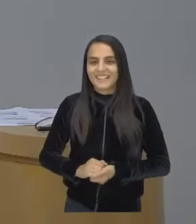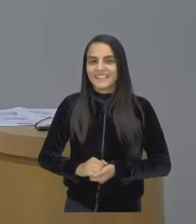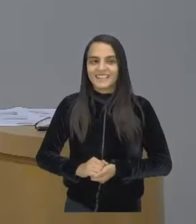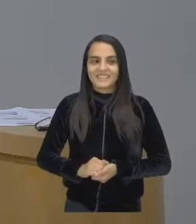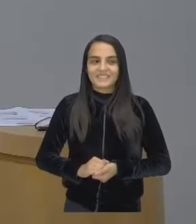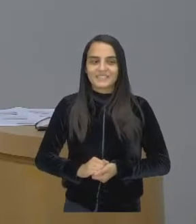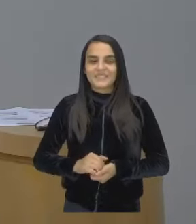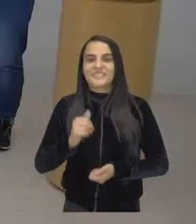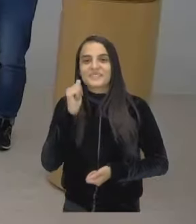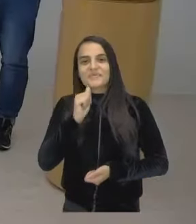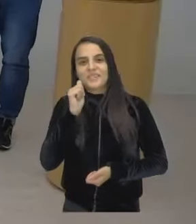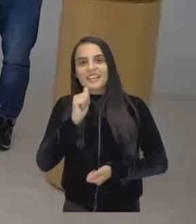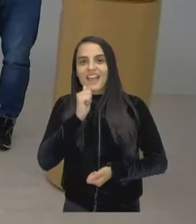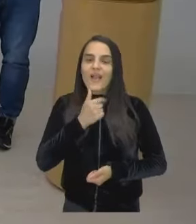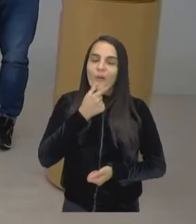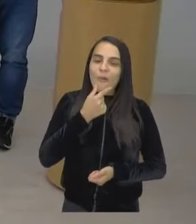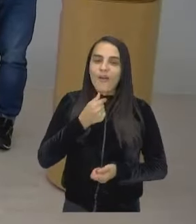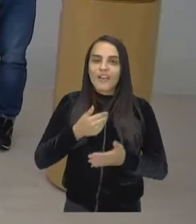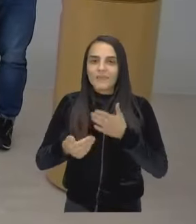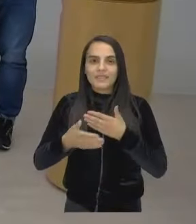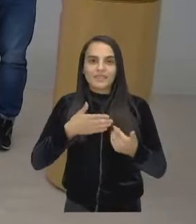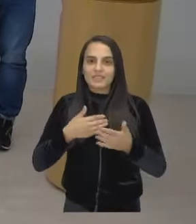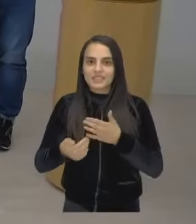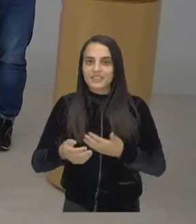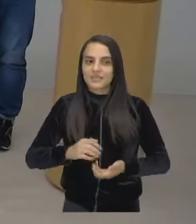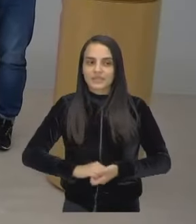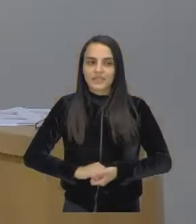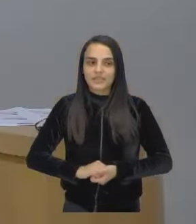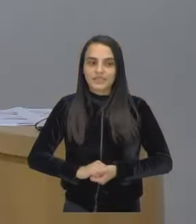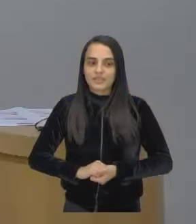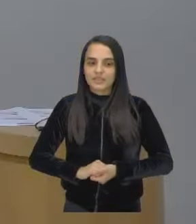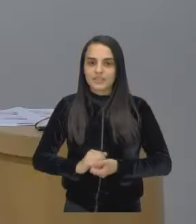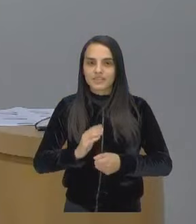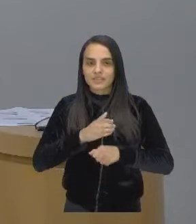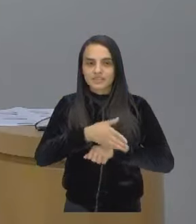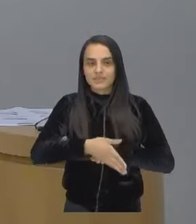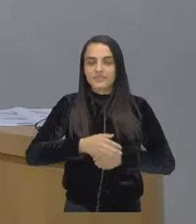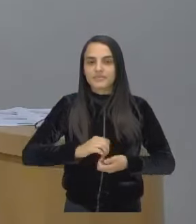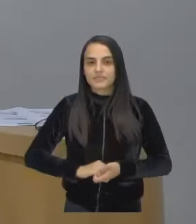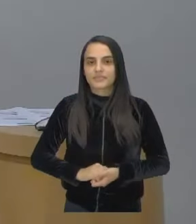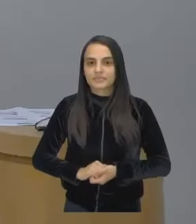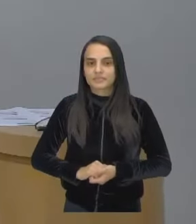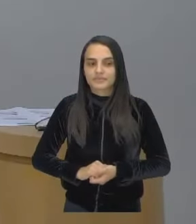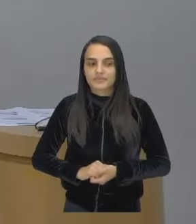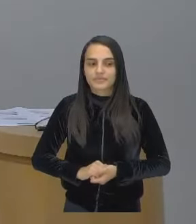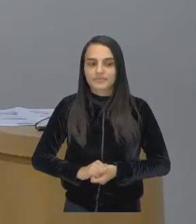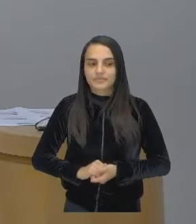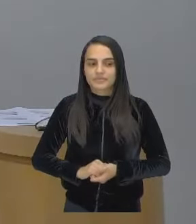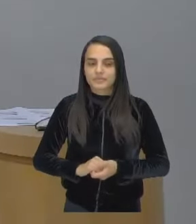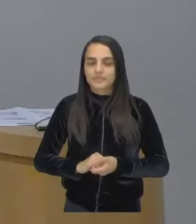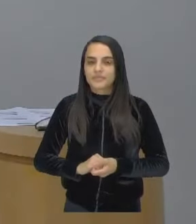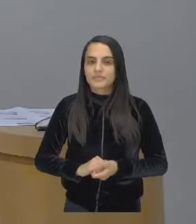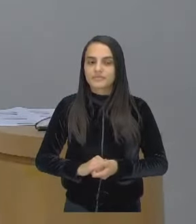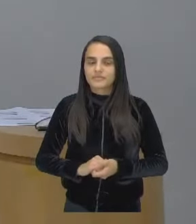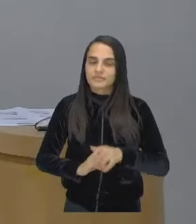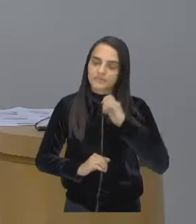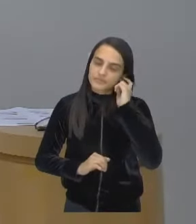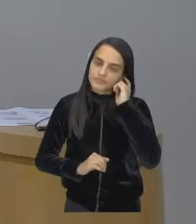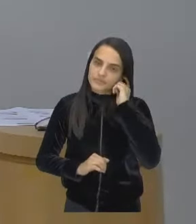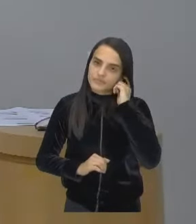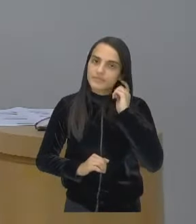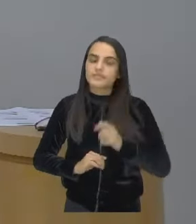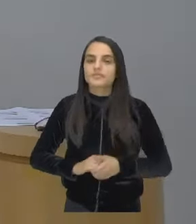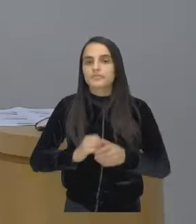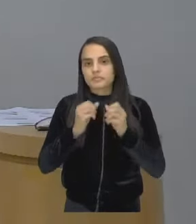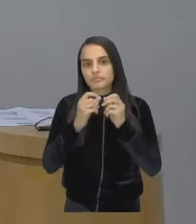sexo feminino, né, das mulheres no corpo de bombeiros, o nome foi trocado para firefighter para não deixar fireman,